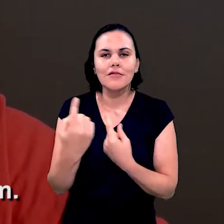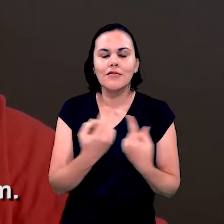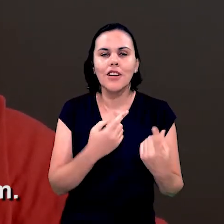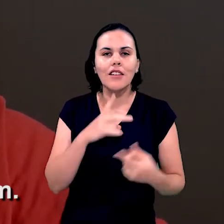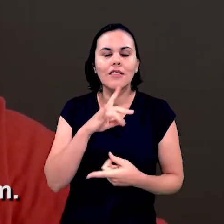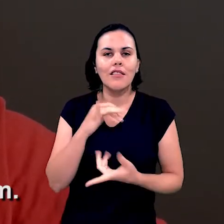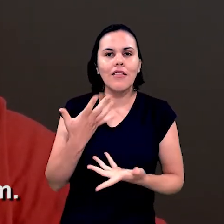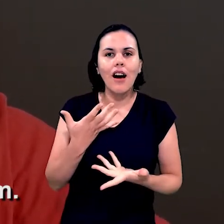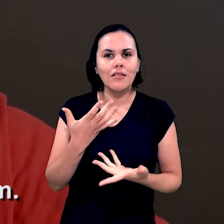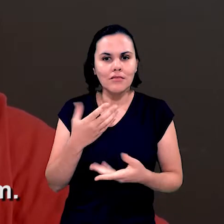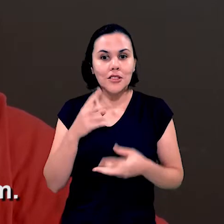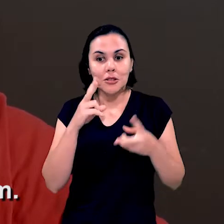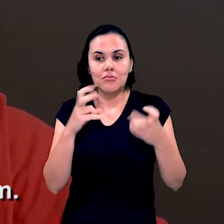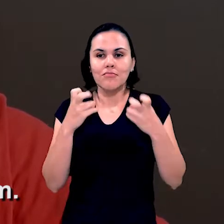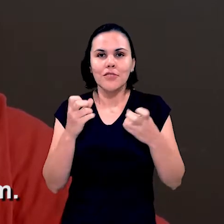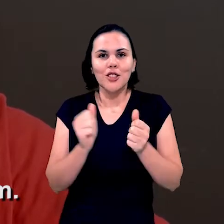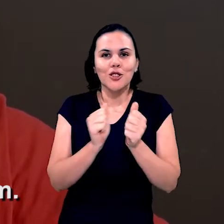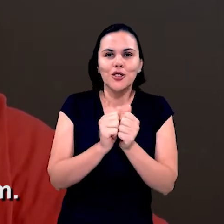meio que